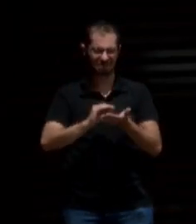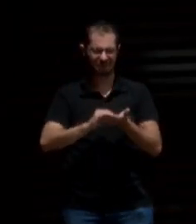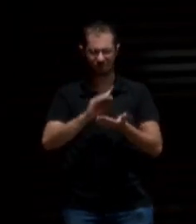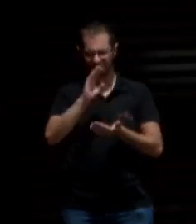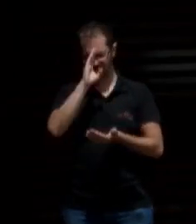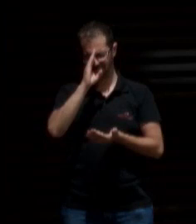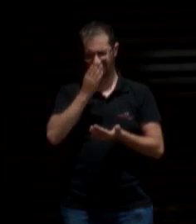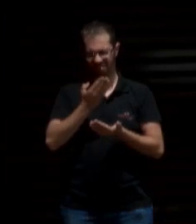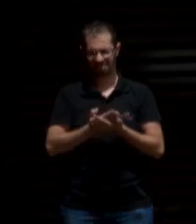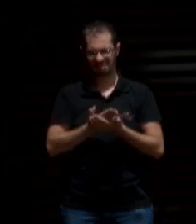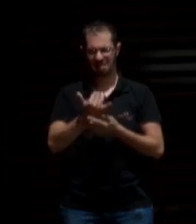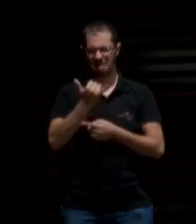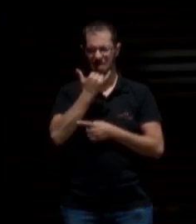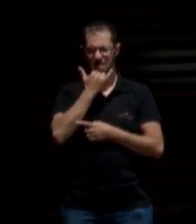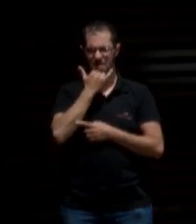Perdoa o nosso temor.